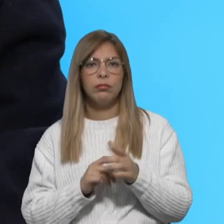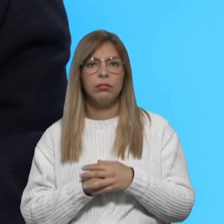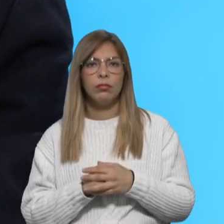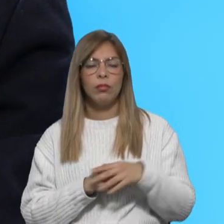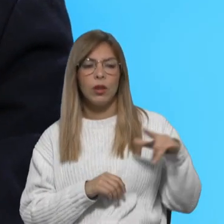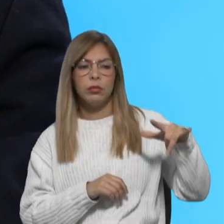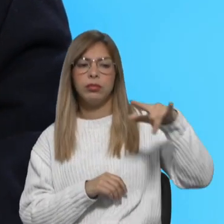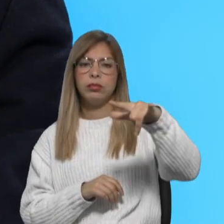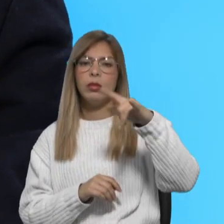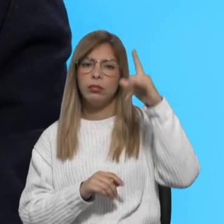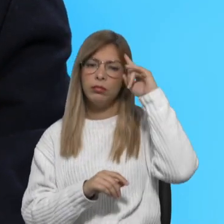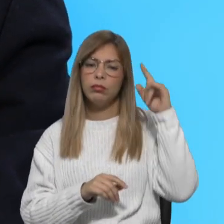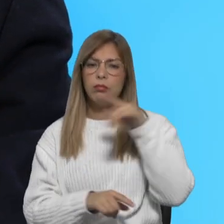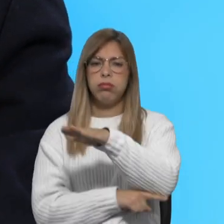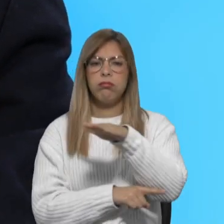ou o que quer que seja disparado.